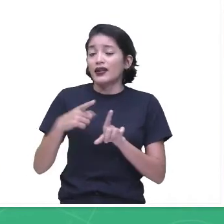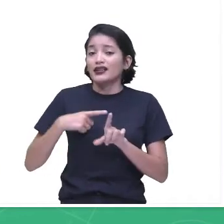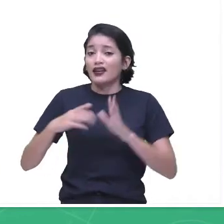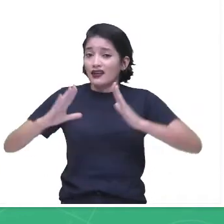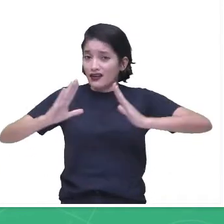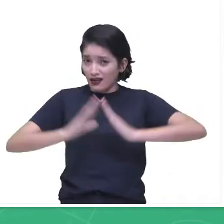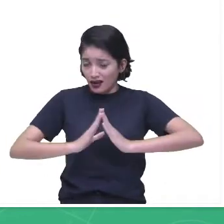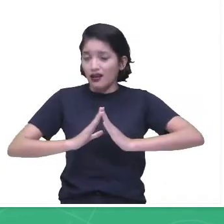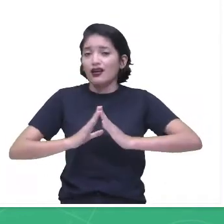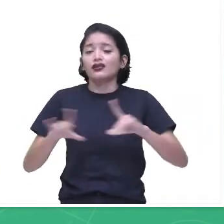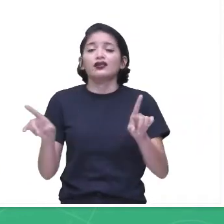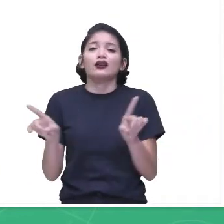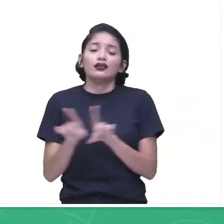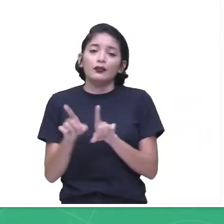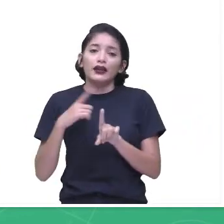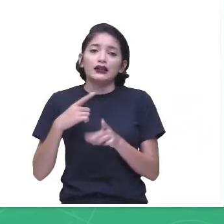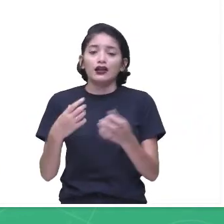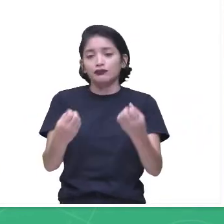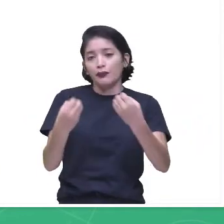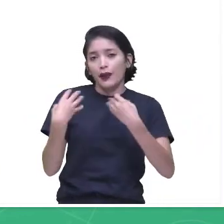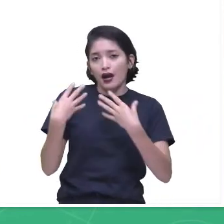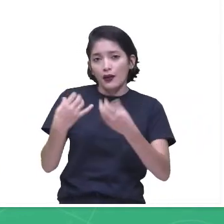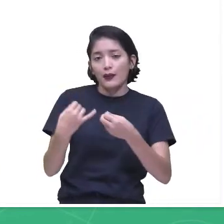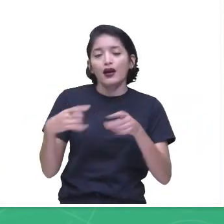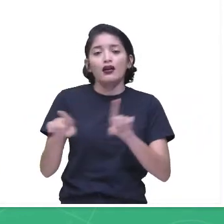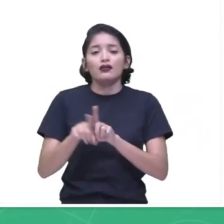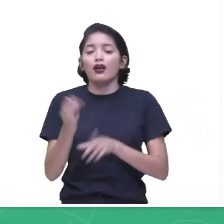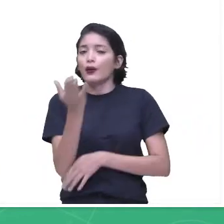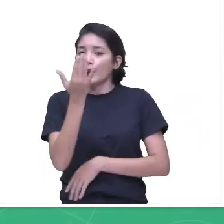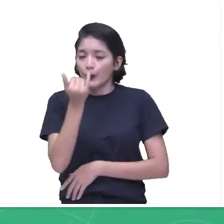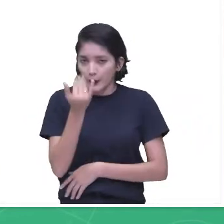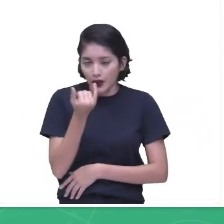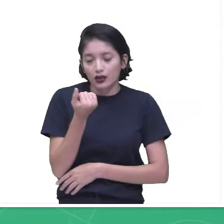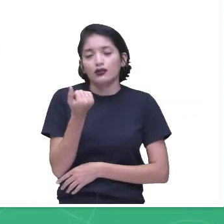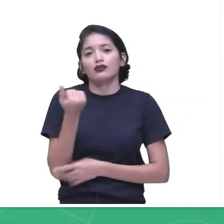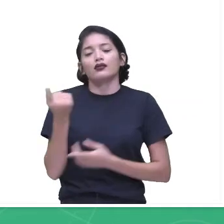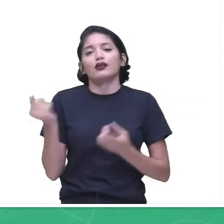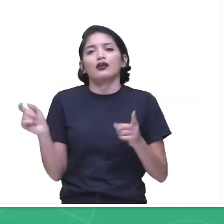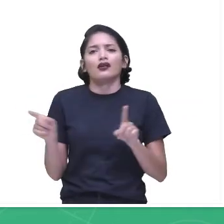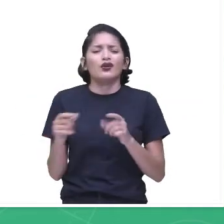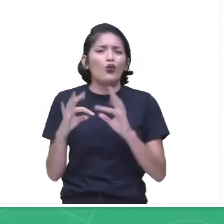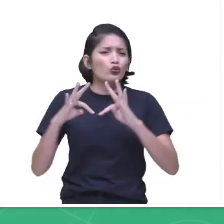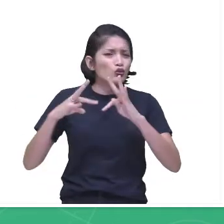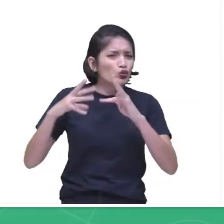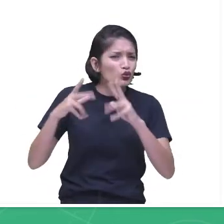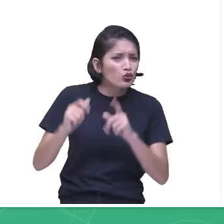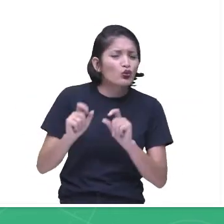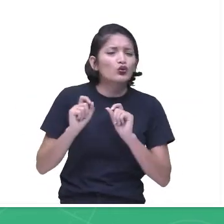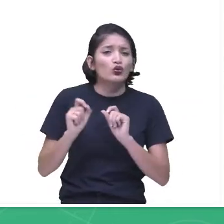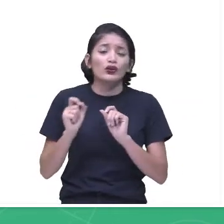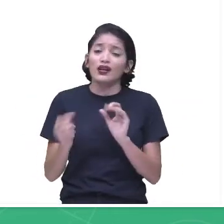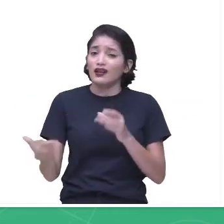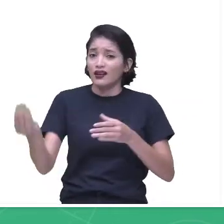moradia, ter educação, ter alimentação, né? Então, tudo isso tem